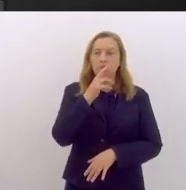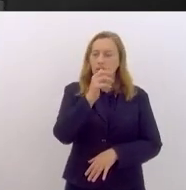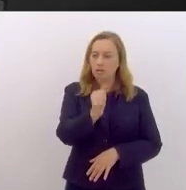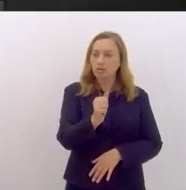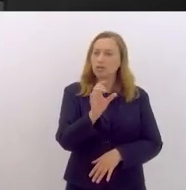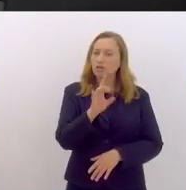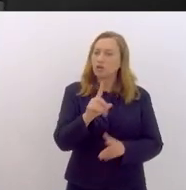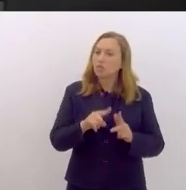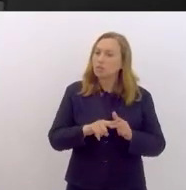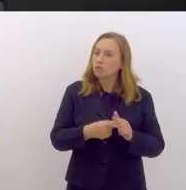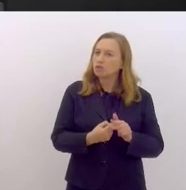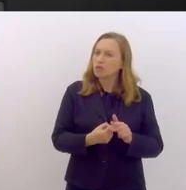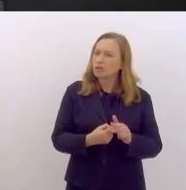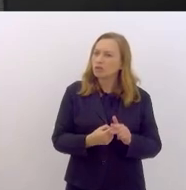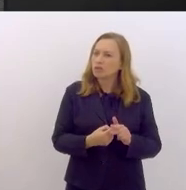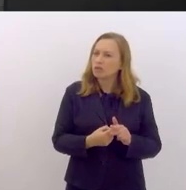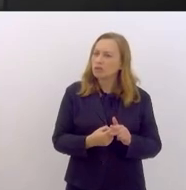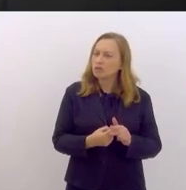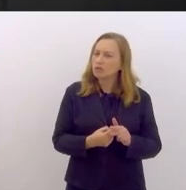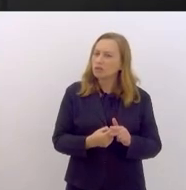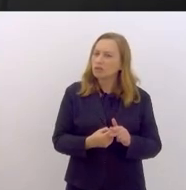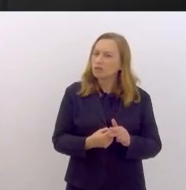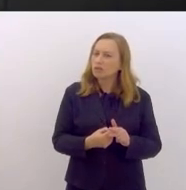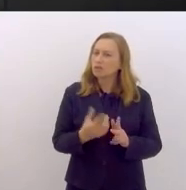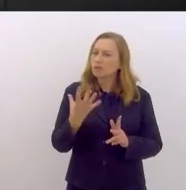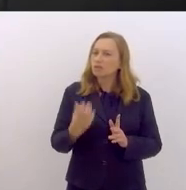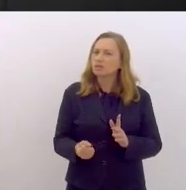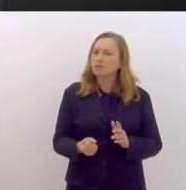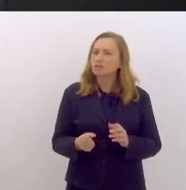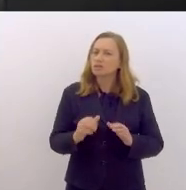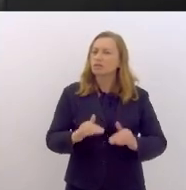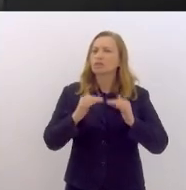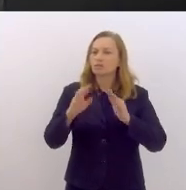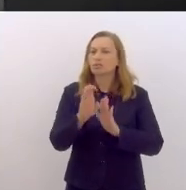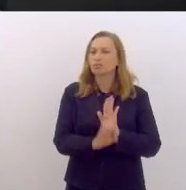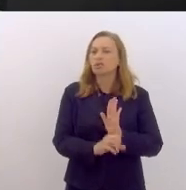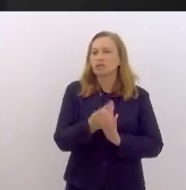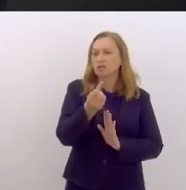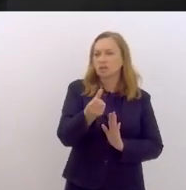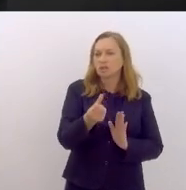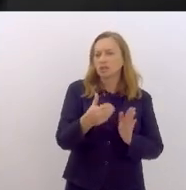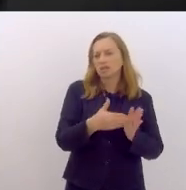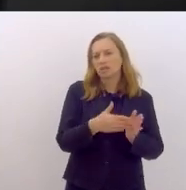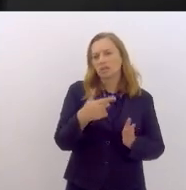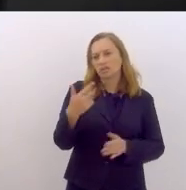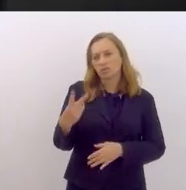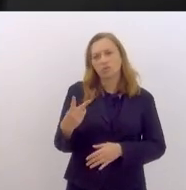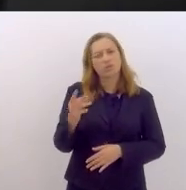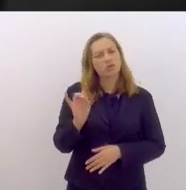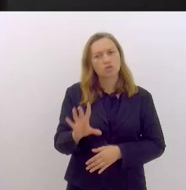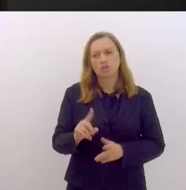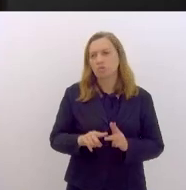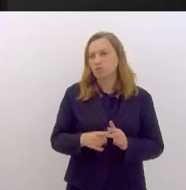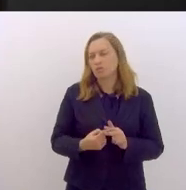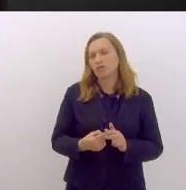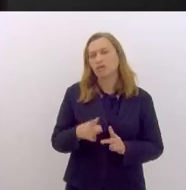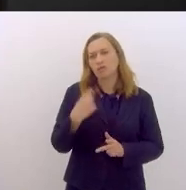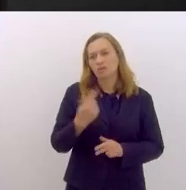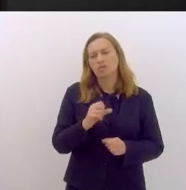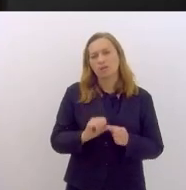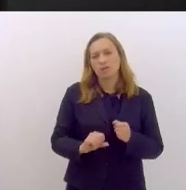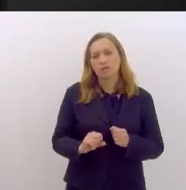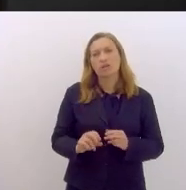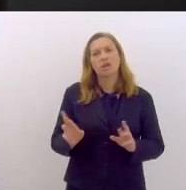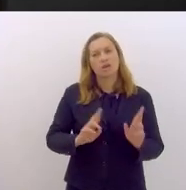uma. Só vamos acatar uma subemenda tirando de 6 para 2. Só essa modificação que nós vamos fazer.